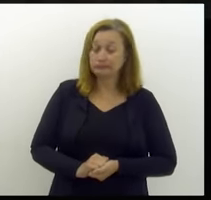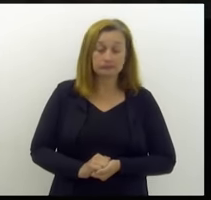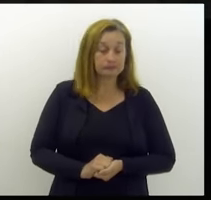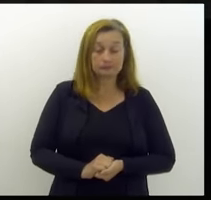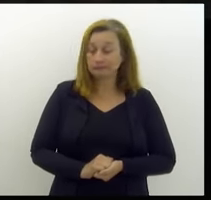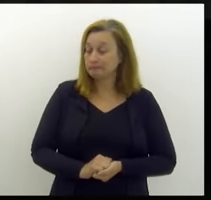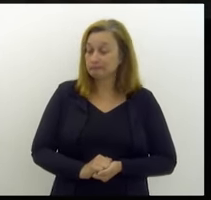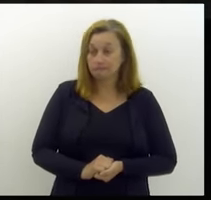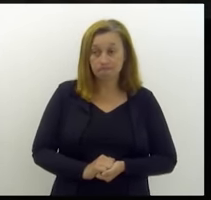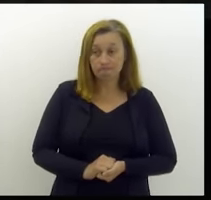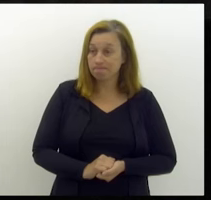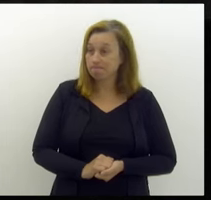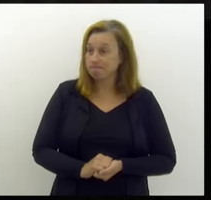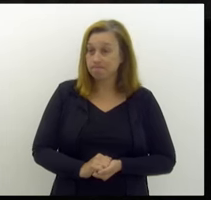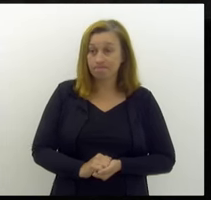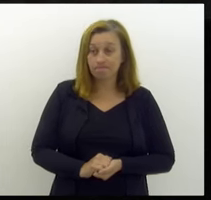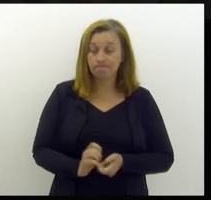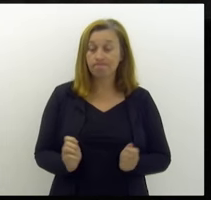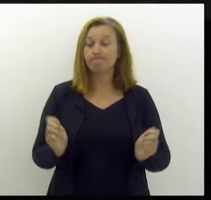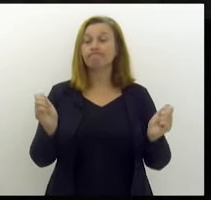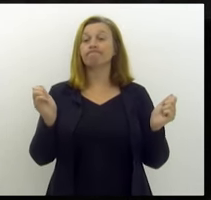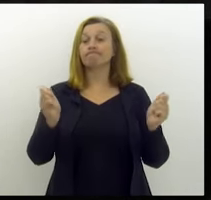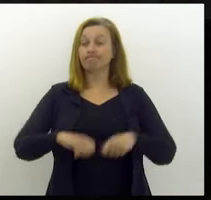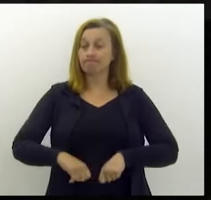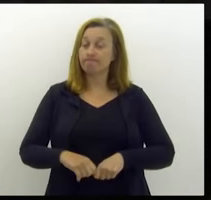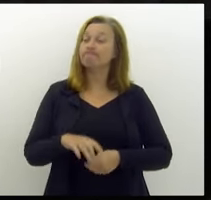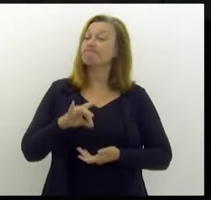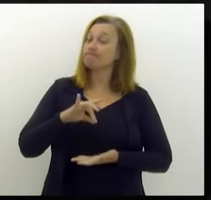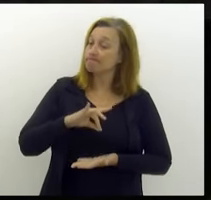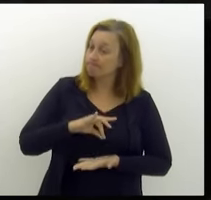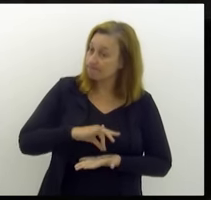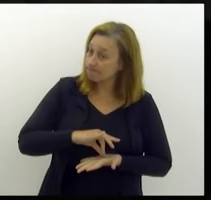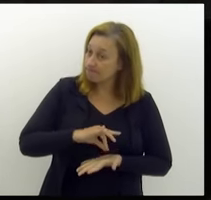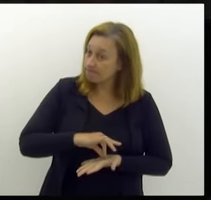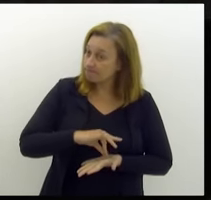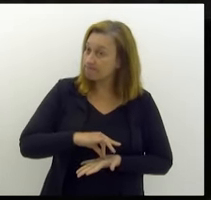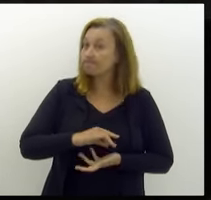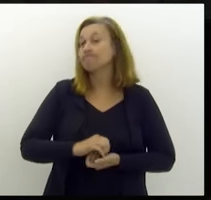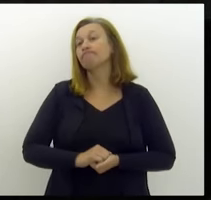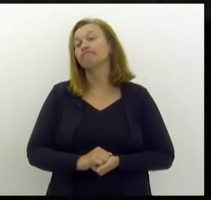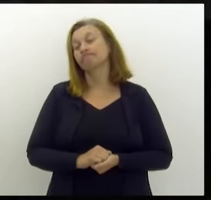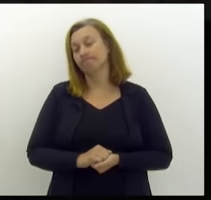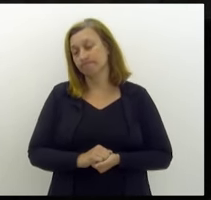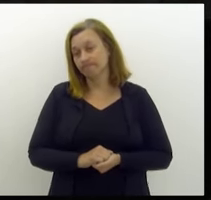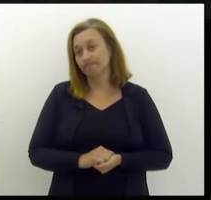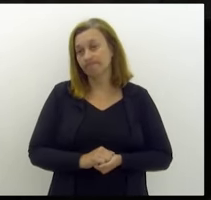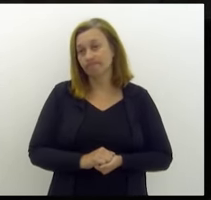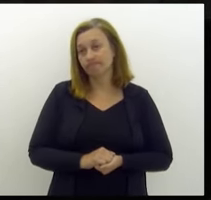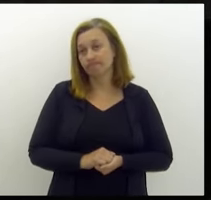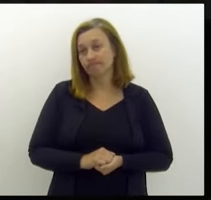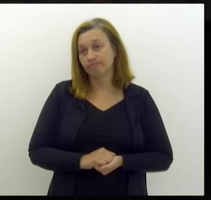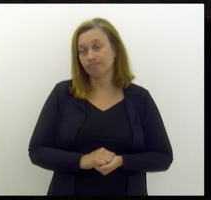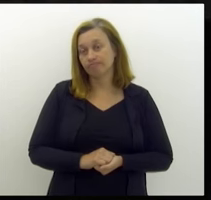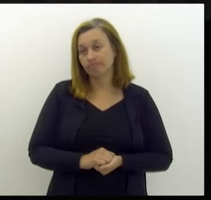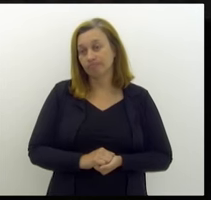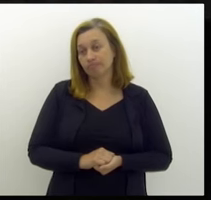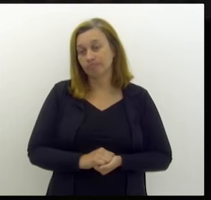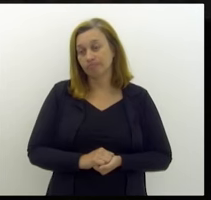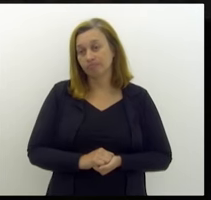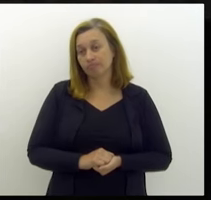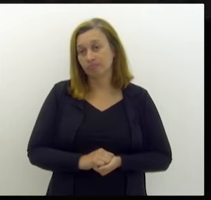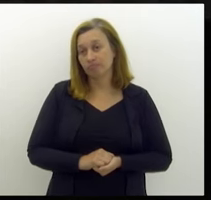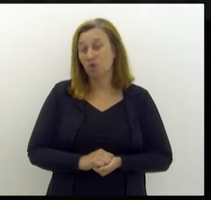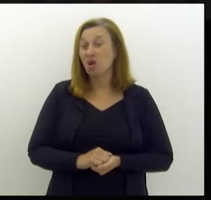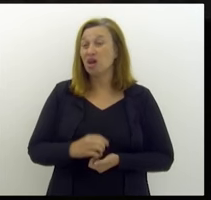Pública que seja capaz realmente de que o que nós temos hoje o que